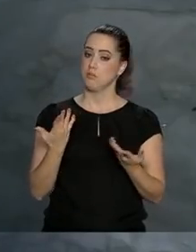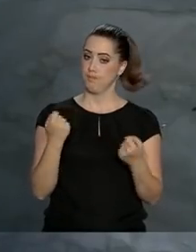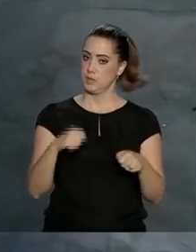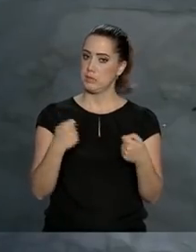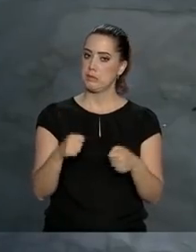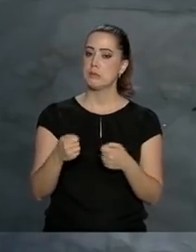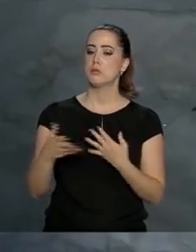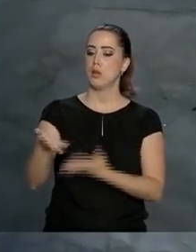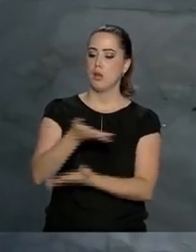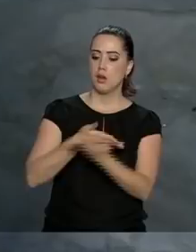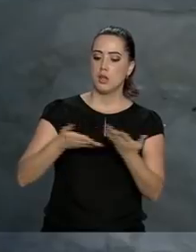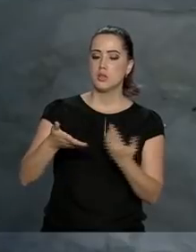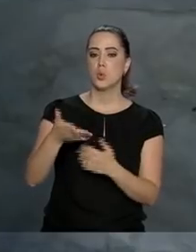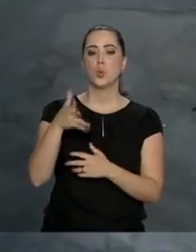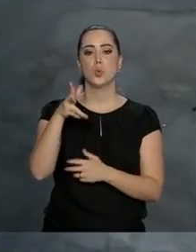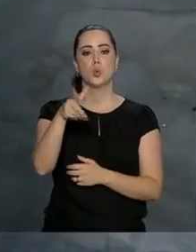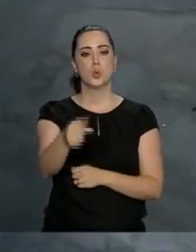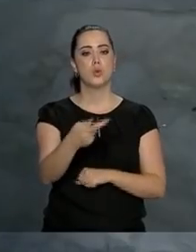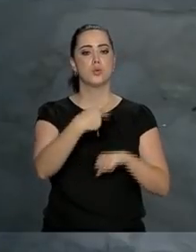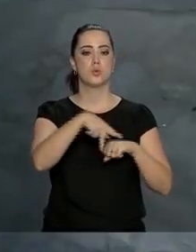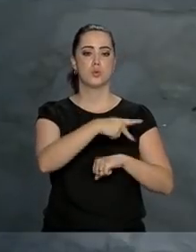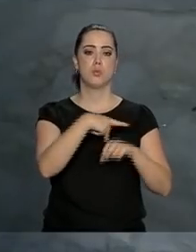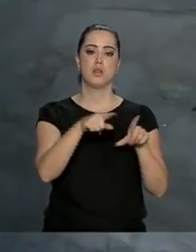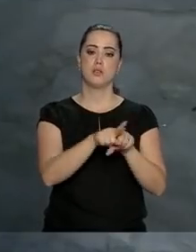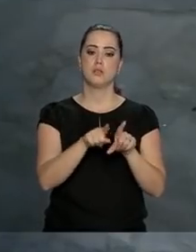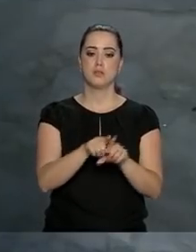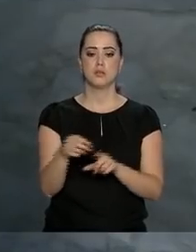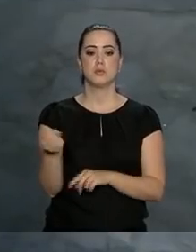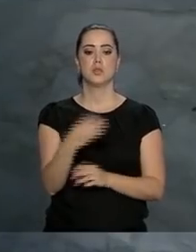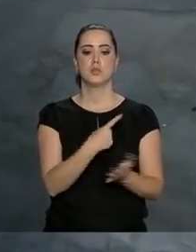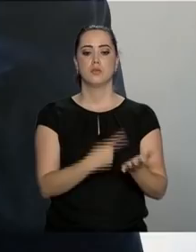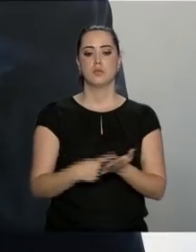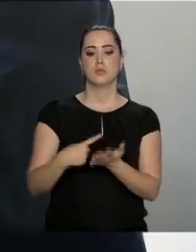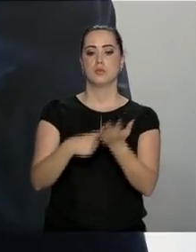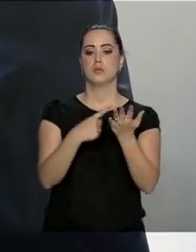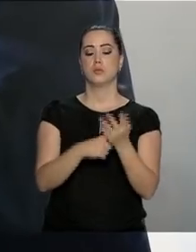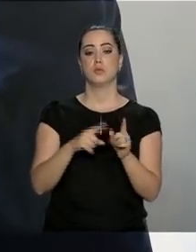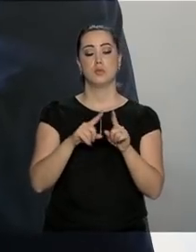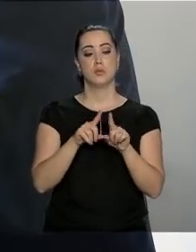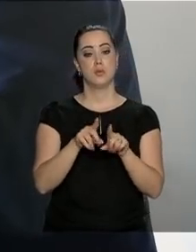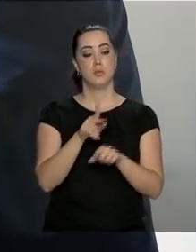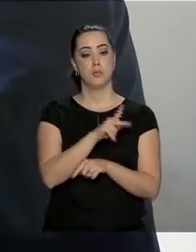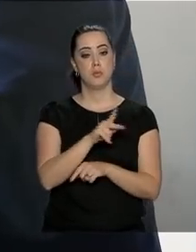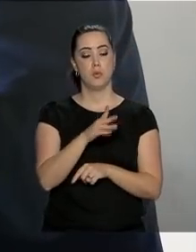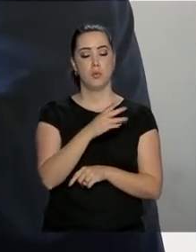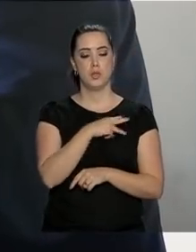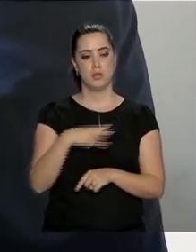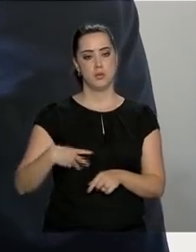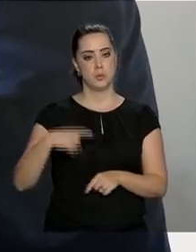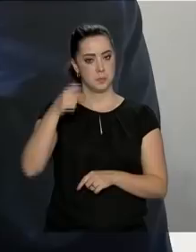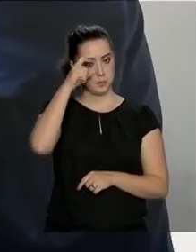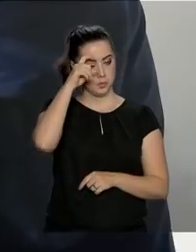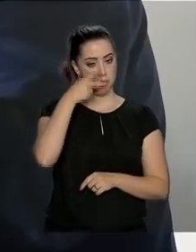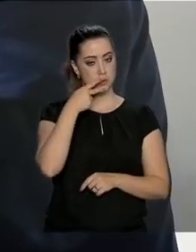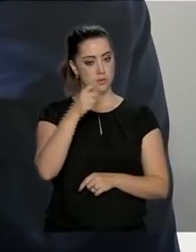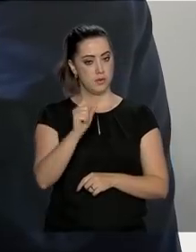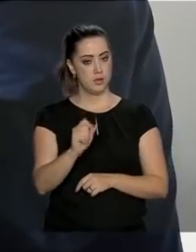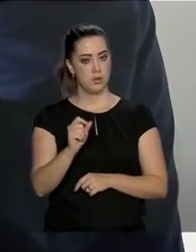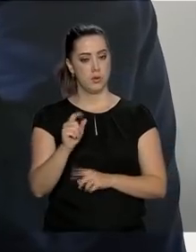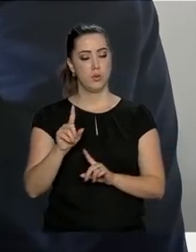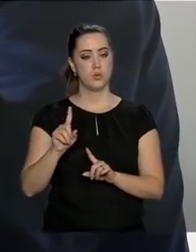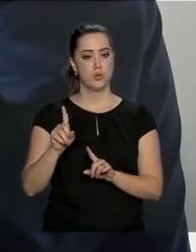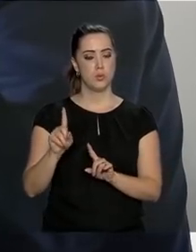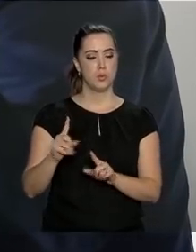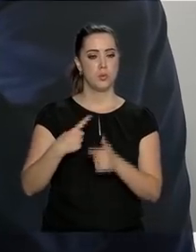relações intensas com todos os países e também novos acordos. Já Sérgio Moro falou sobre o desafio da